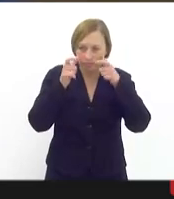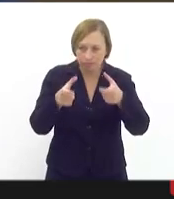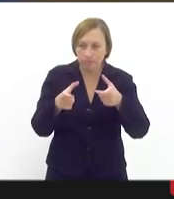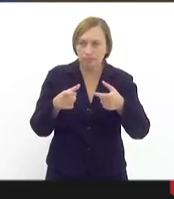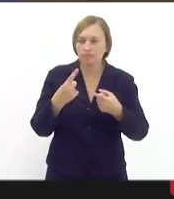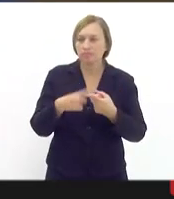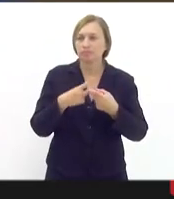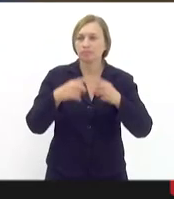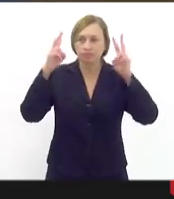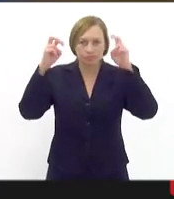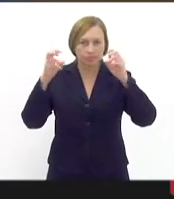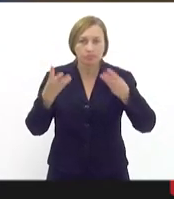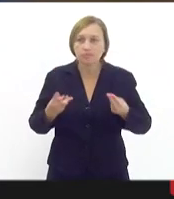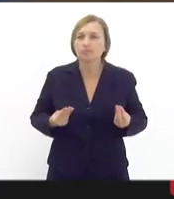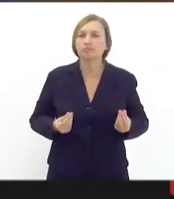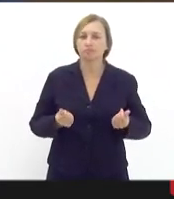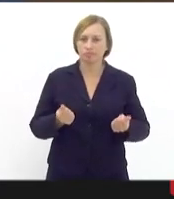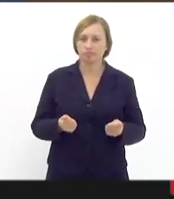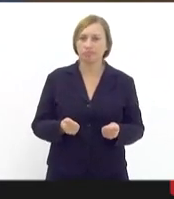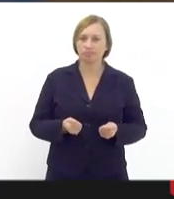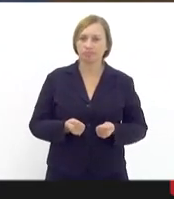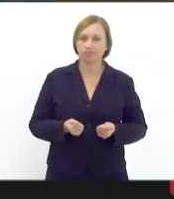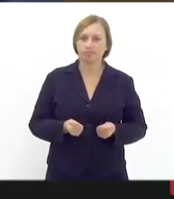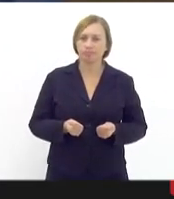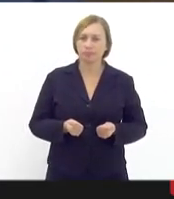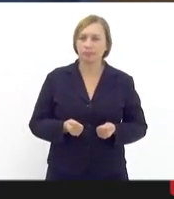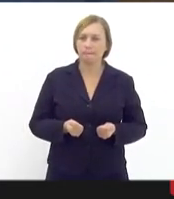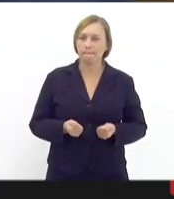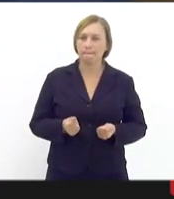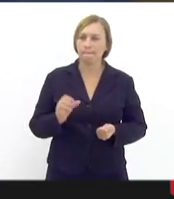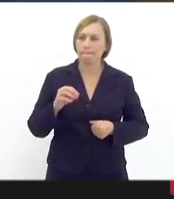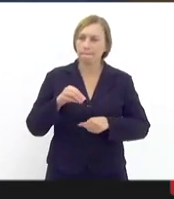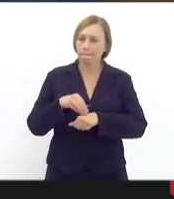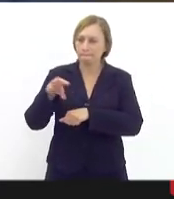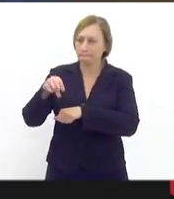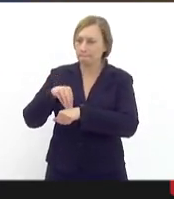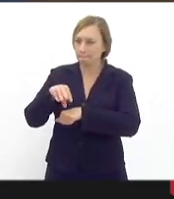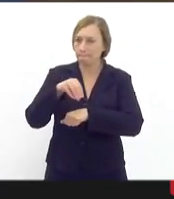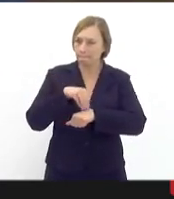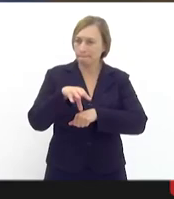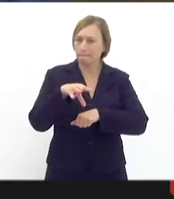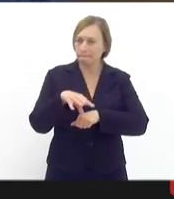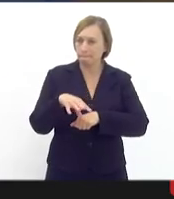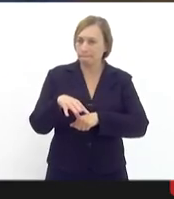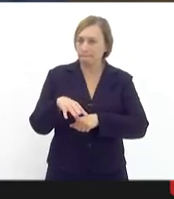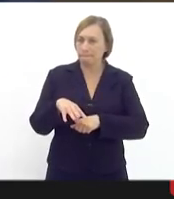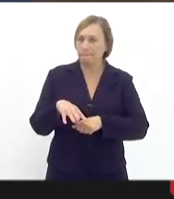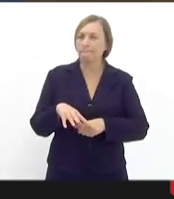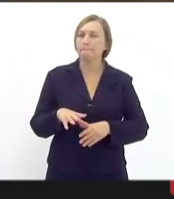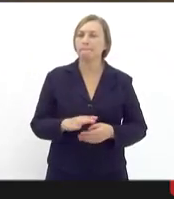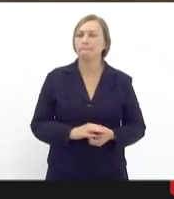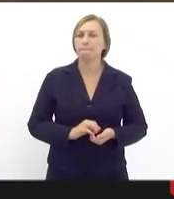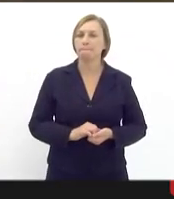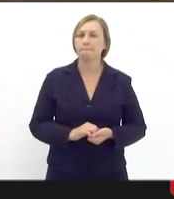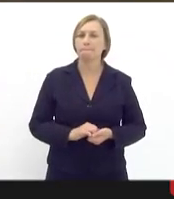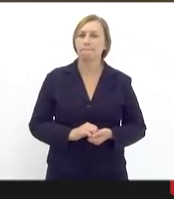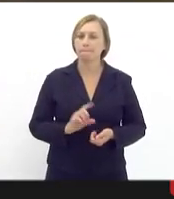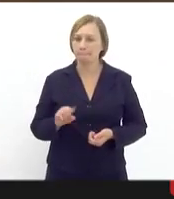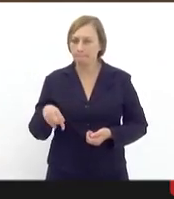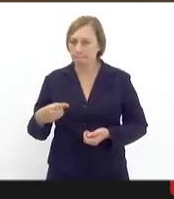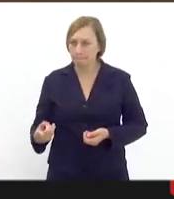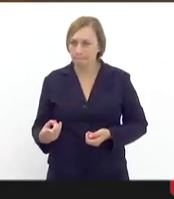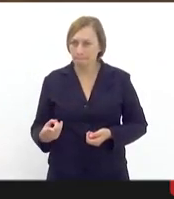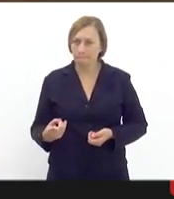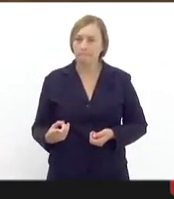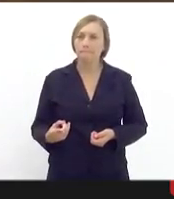porque são temas muito sensíveis. E apenas notificado e apenas sendo omisso após a notificação por parte do